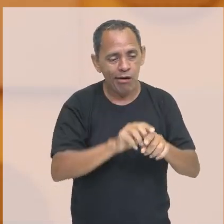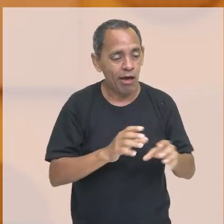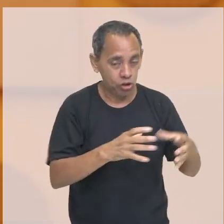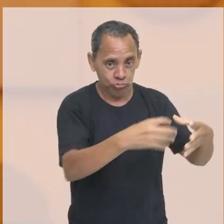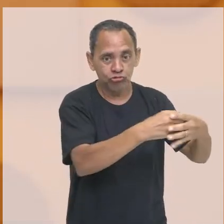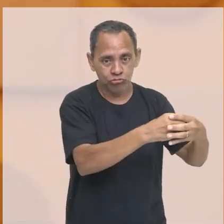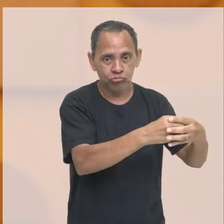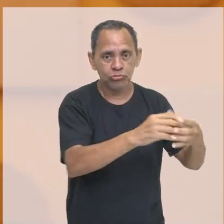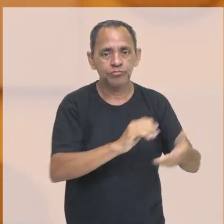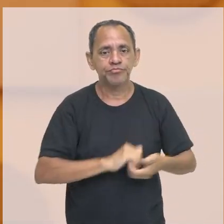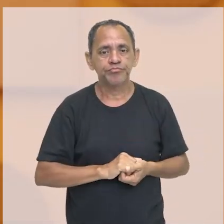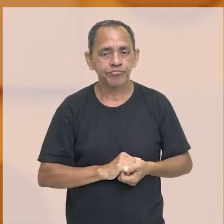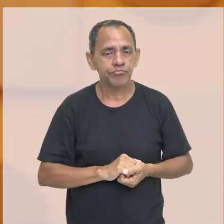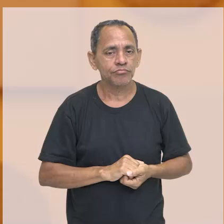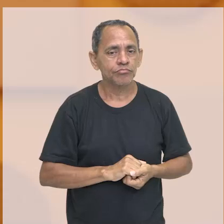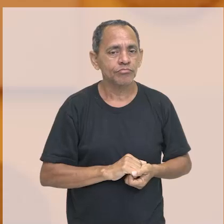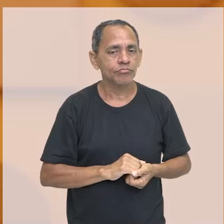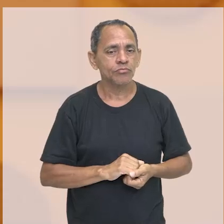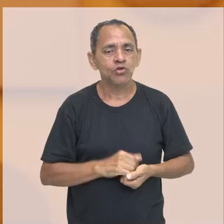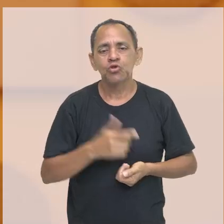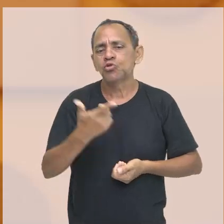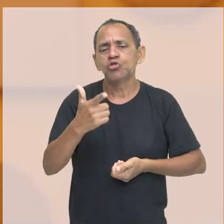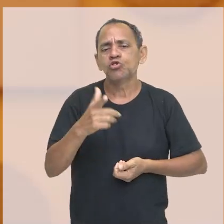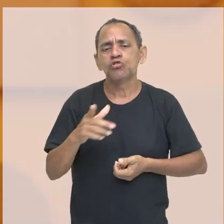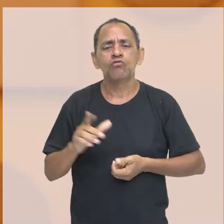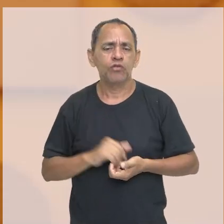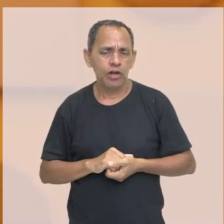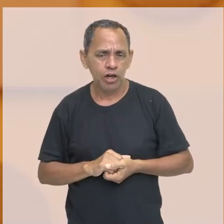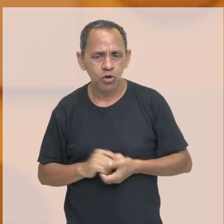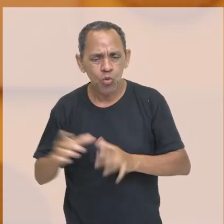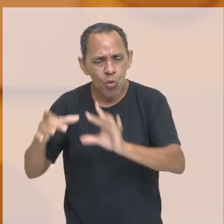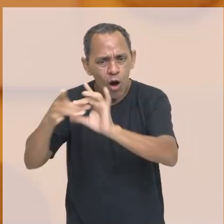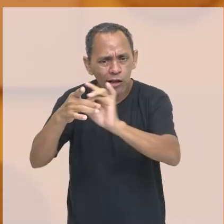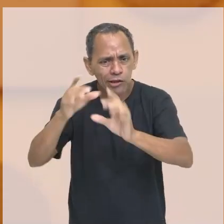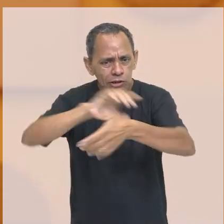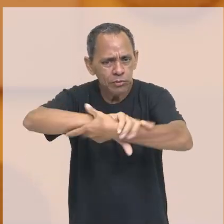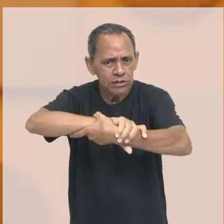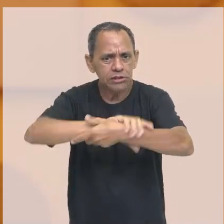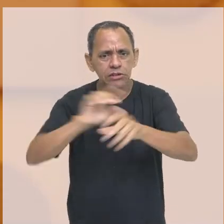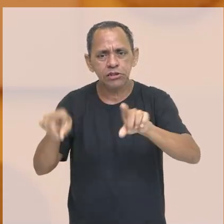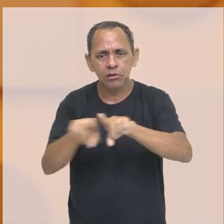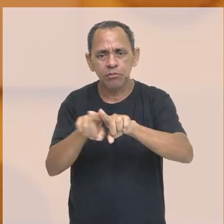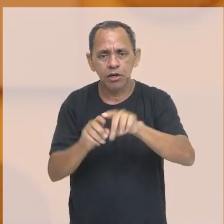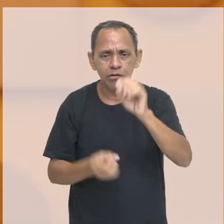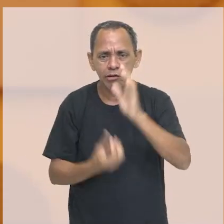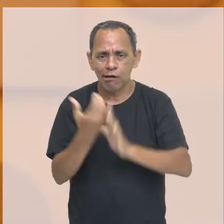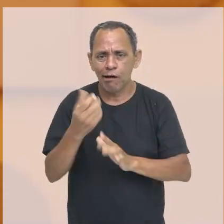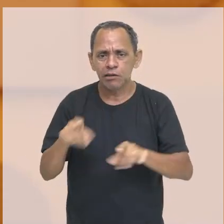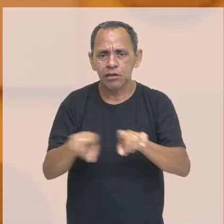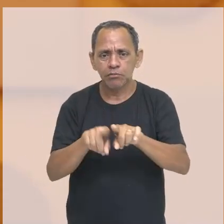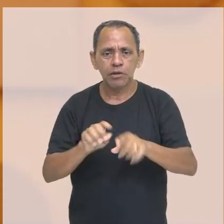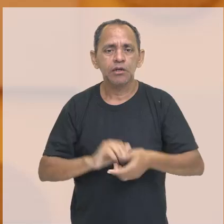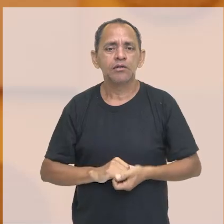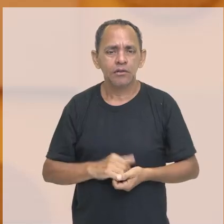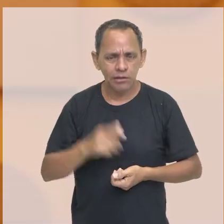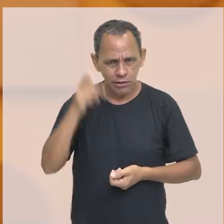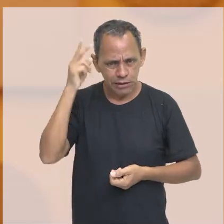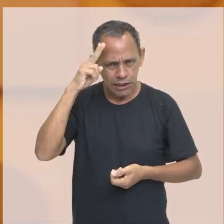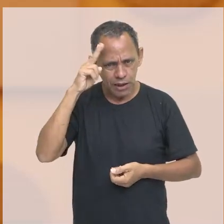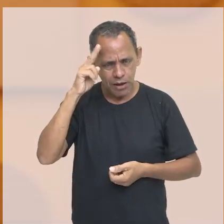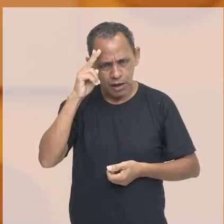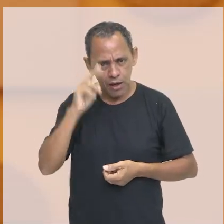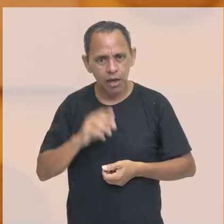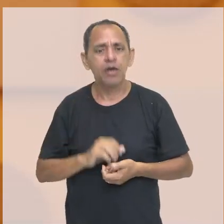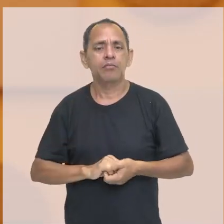ter a adesão desses líderes militares, até porque eram tenentes também do antigo movimento tenentista.